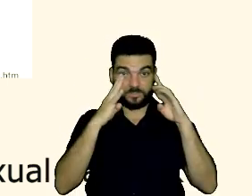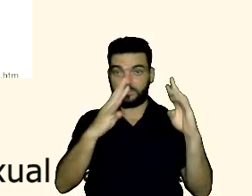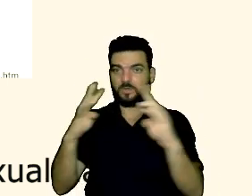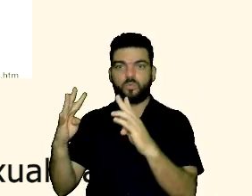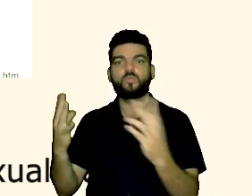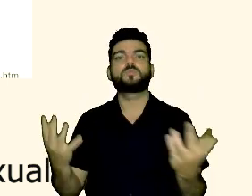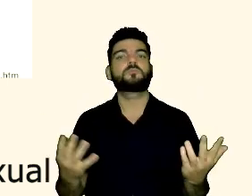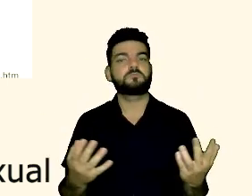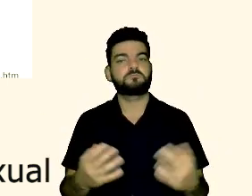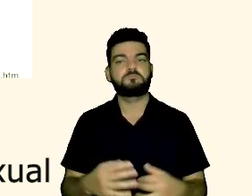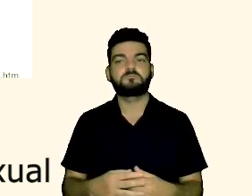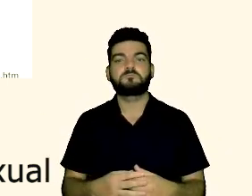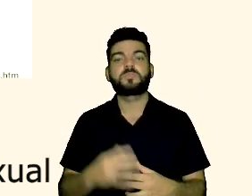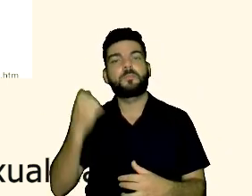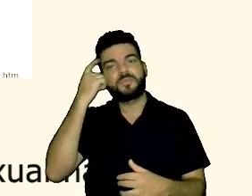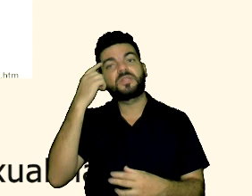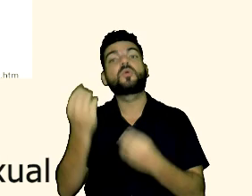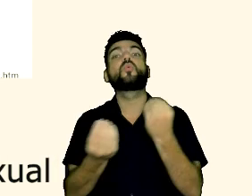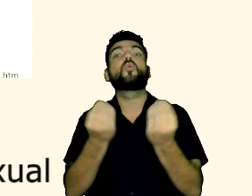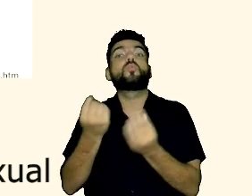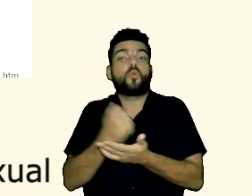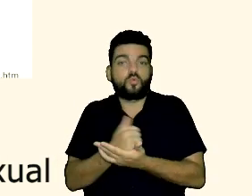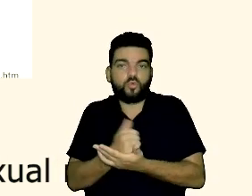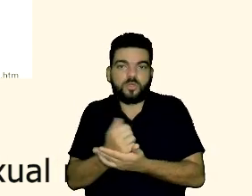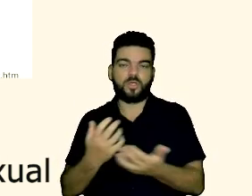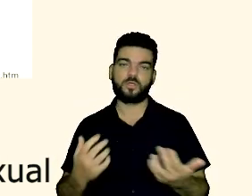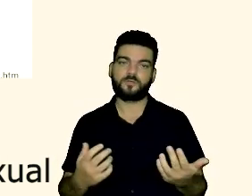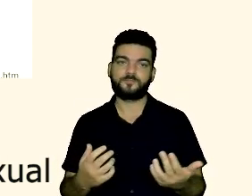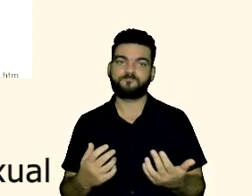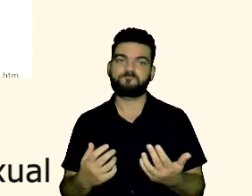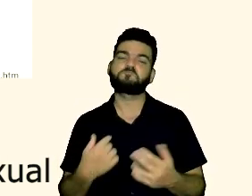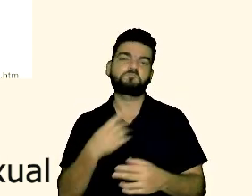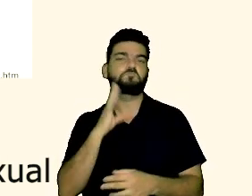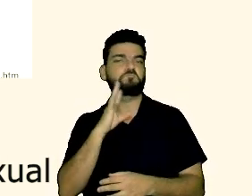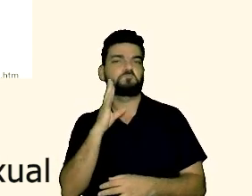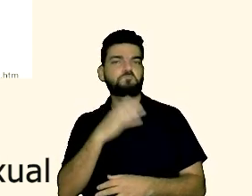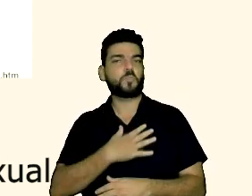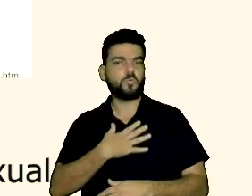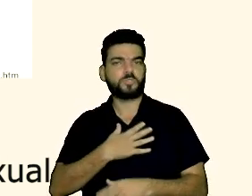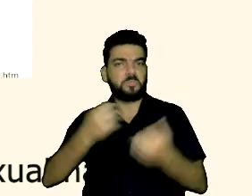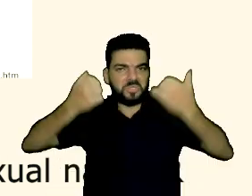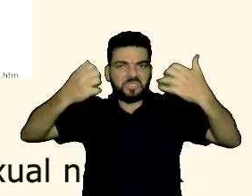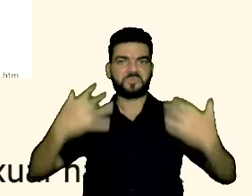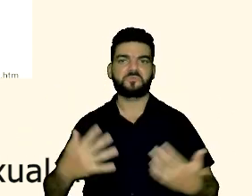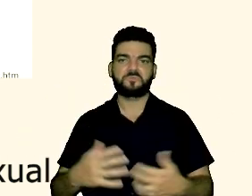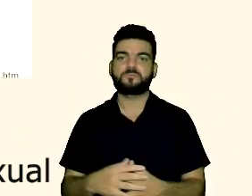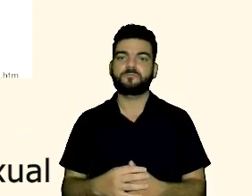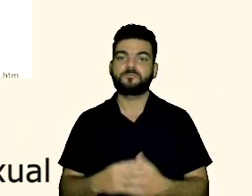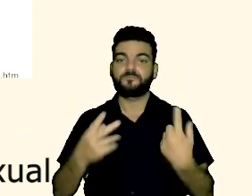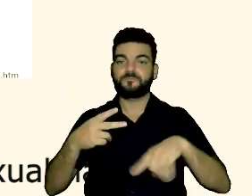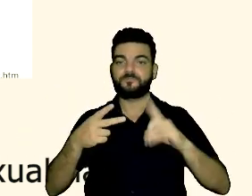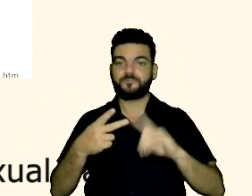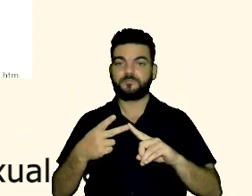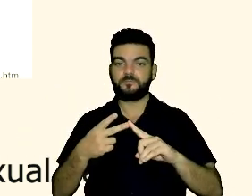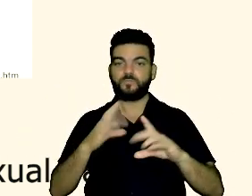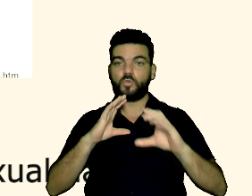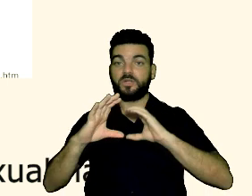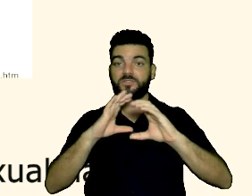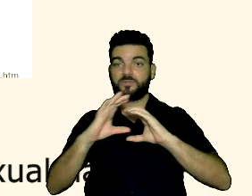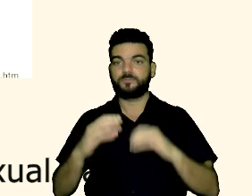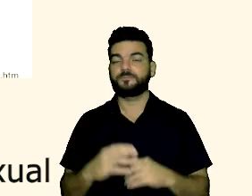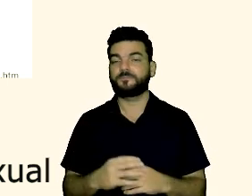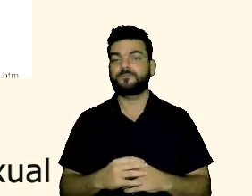que eu achei bem interessante, né? E a comunicação como uma competência mais do que técnica, mas